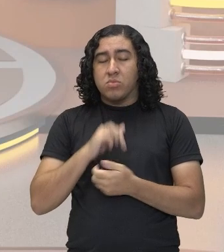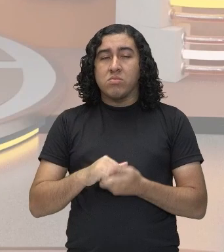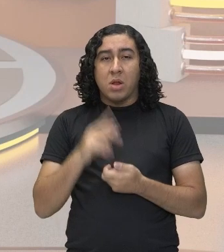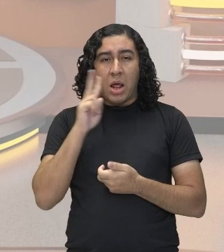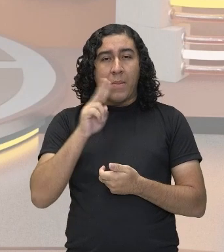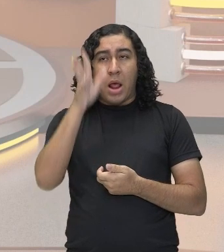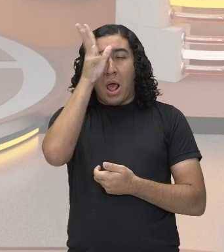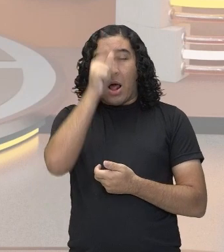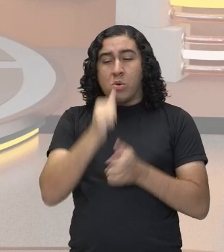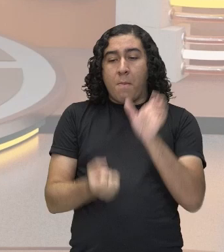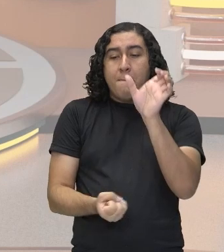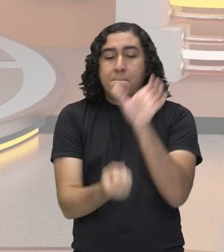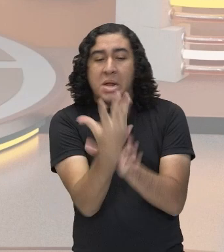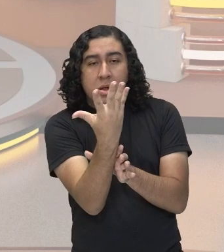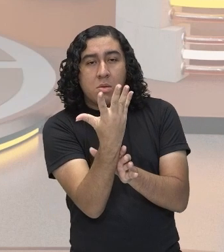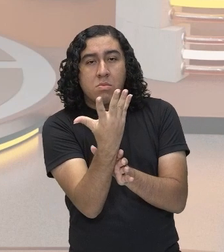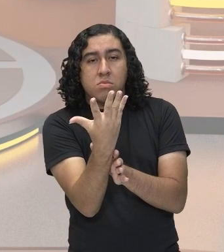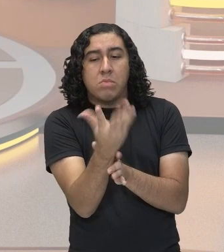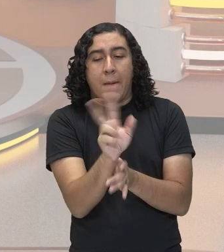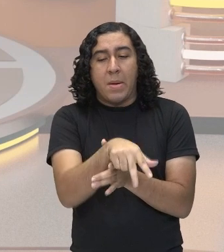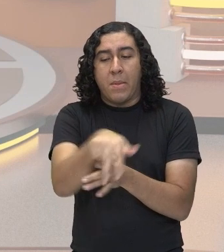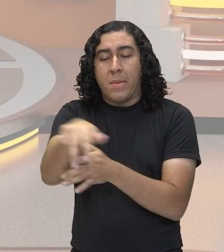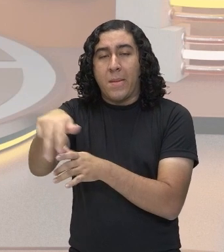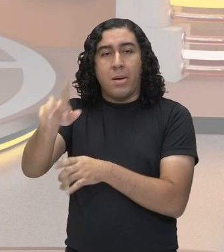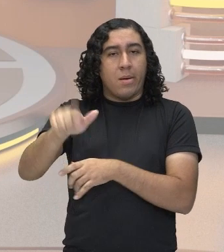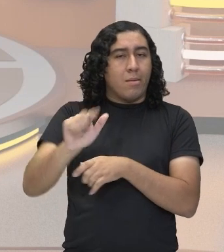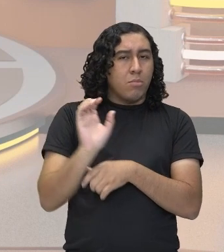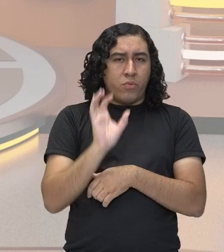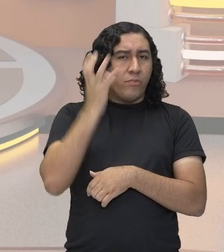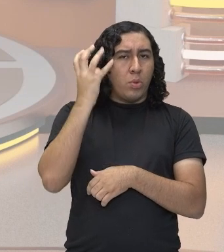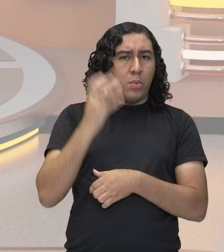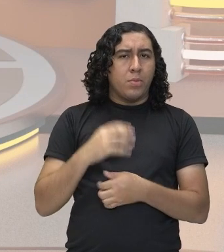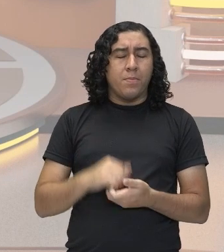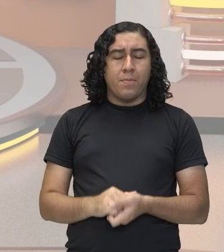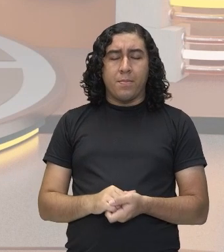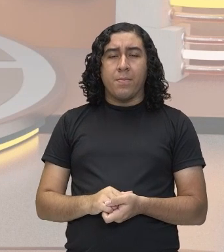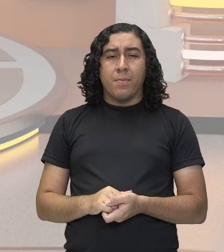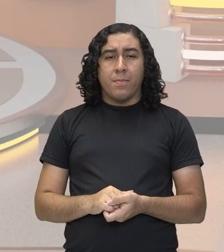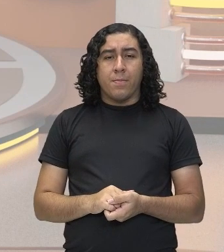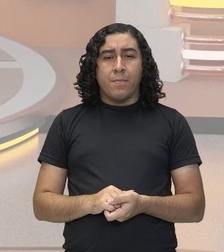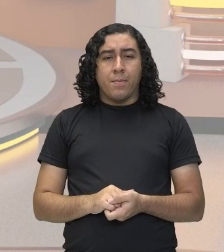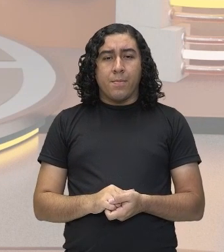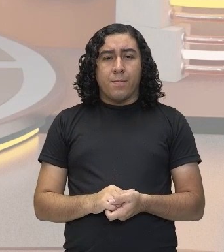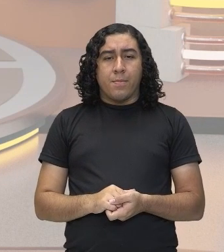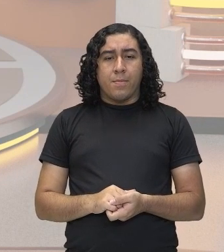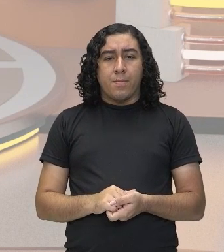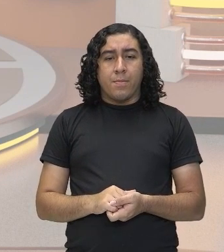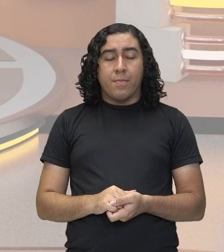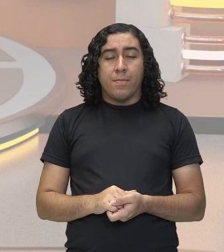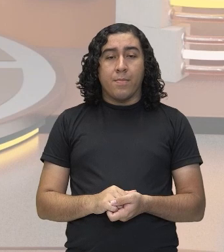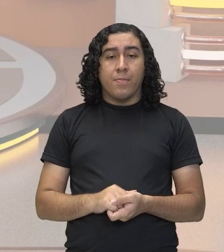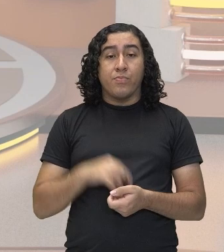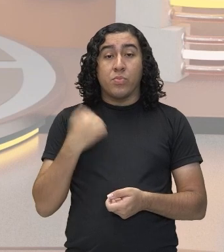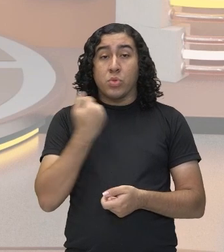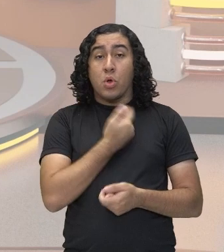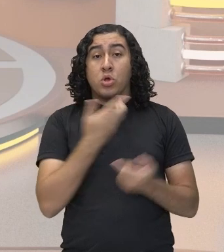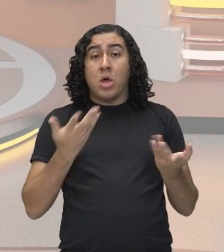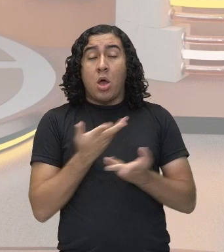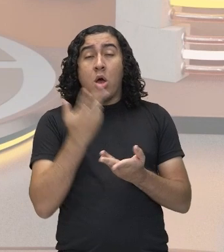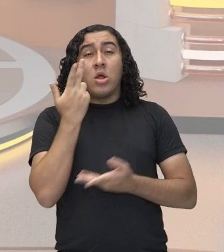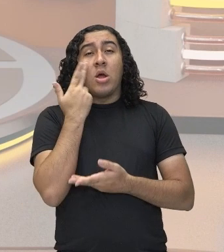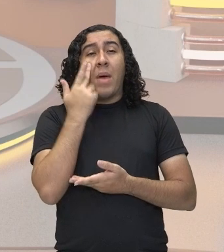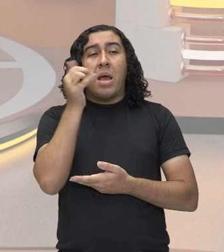Apareceu, se manifestou, é um fenômeno. Estamos aqui agora, todo mundo tranquilo, de repente